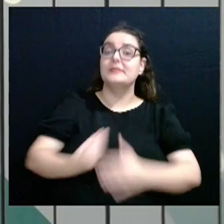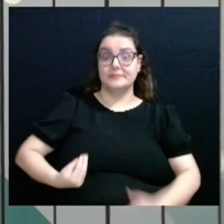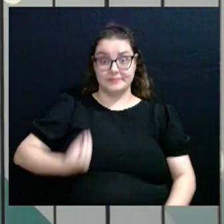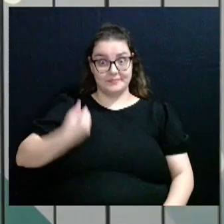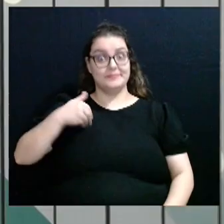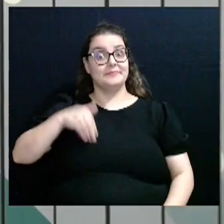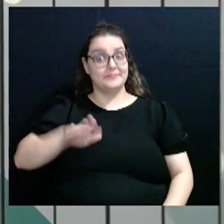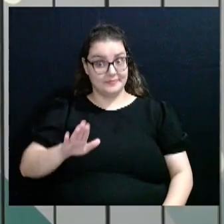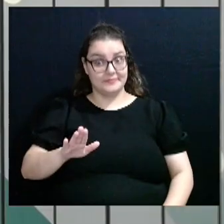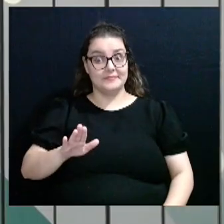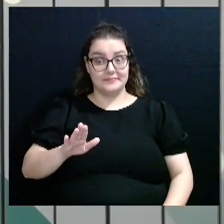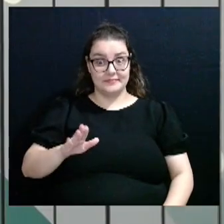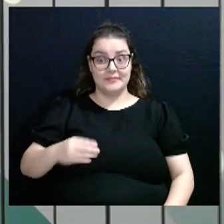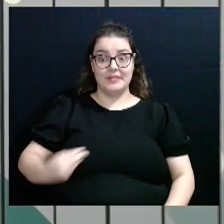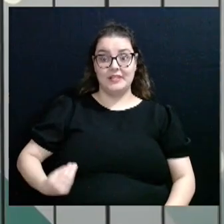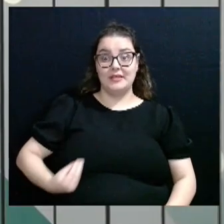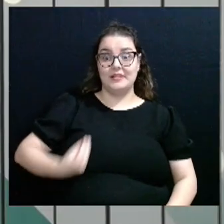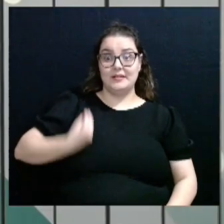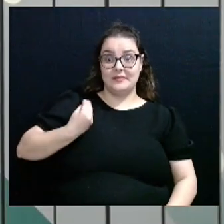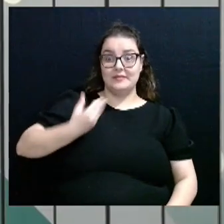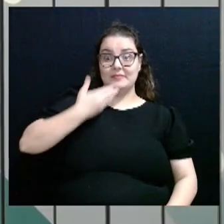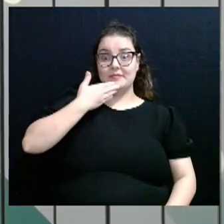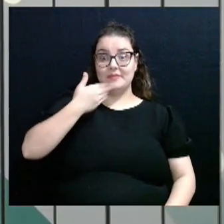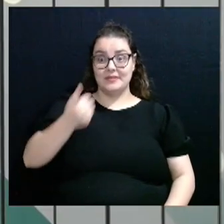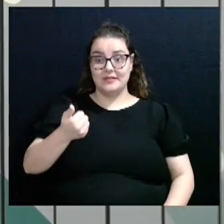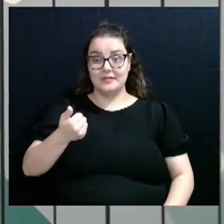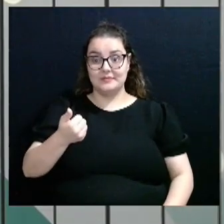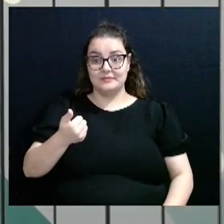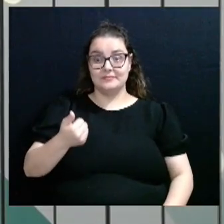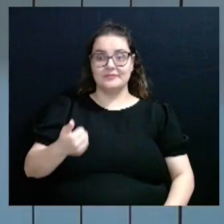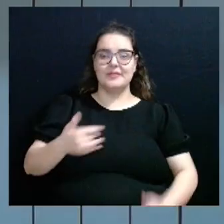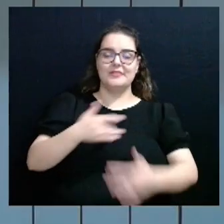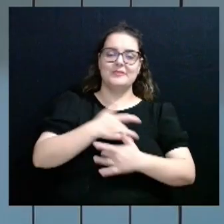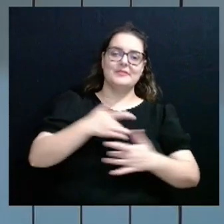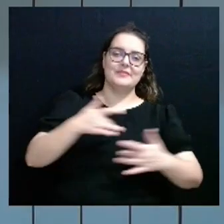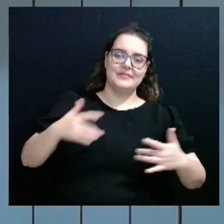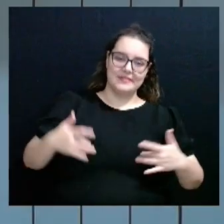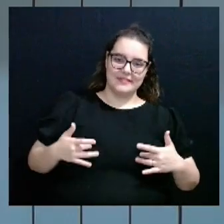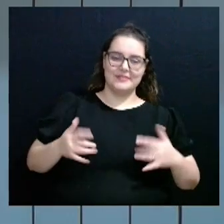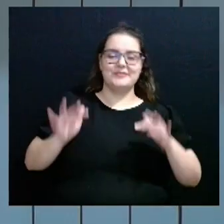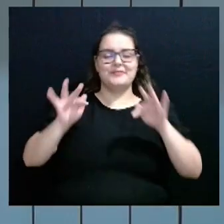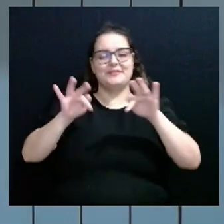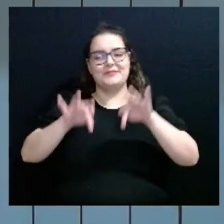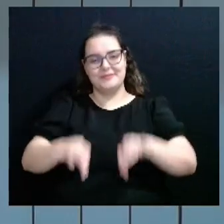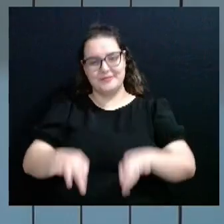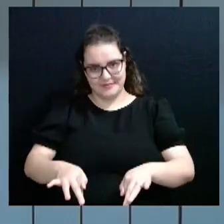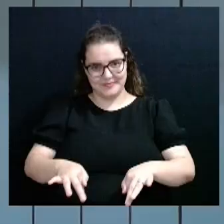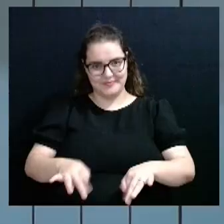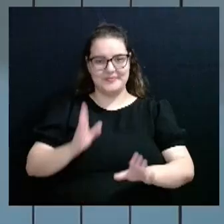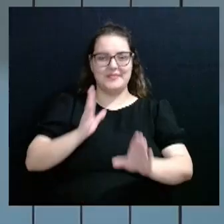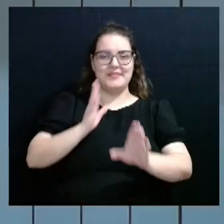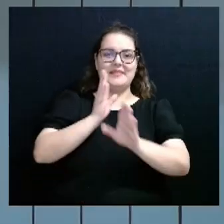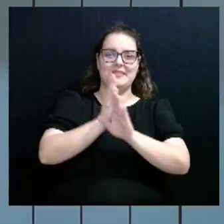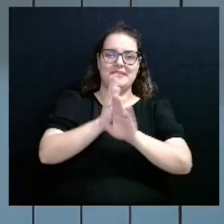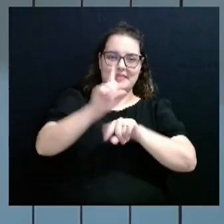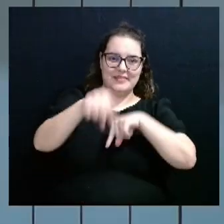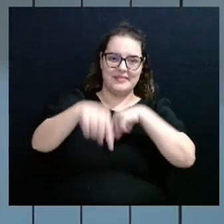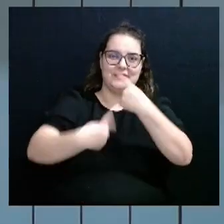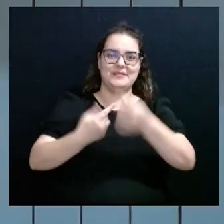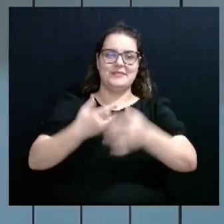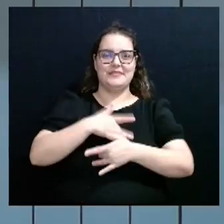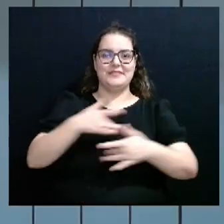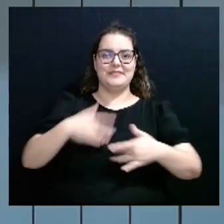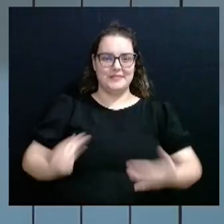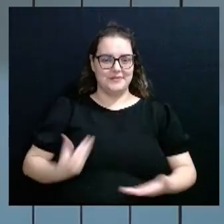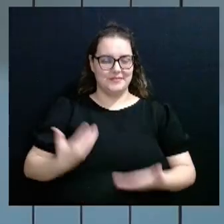e vive melhor. O Saúde é Vida fica por aqui. A gente se encontra no próximo Saúde é Vida e você